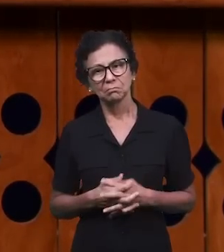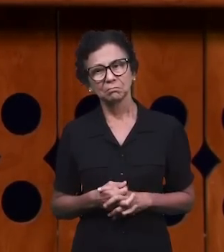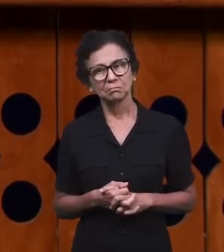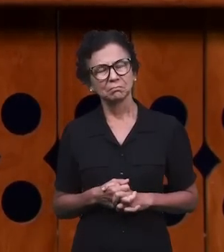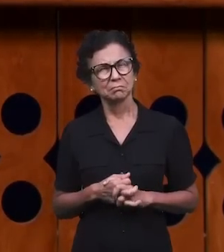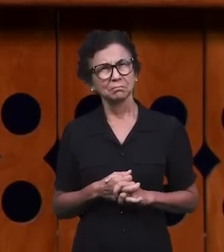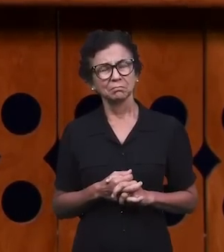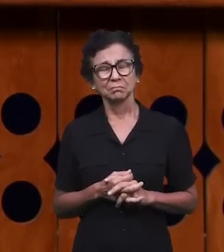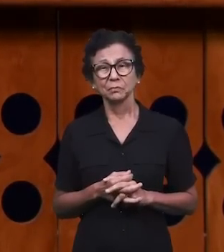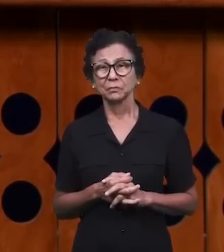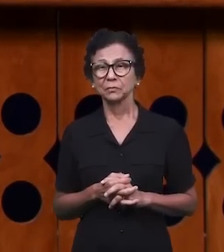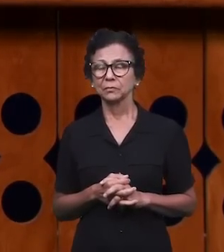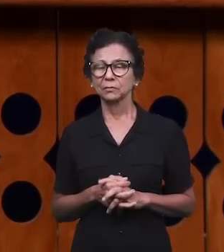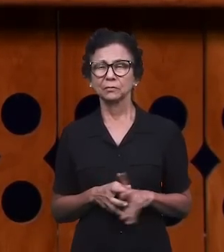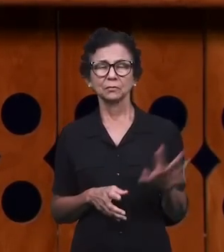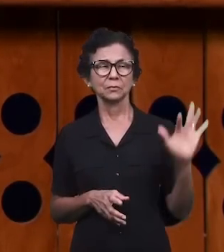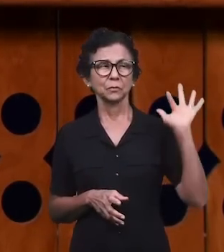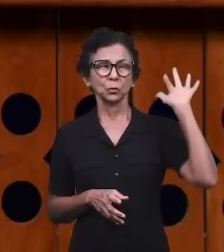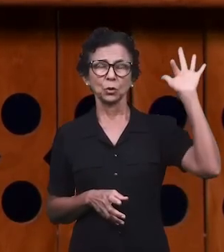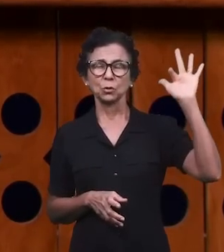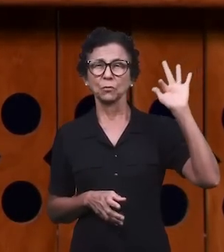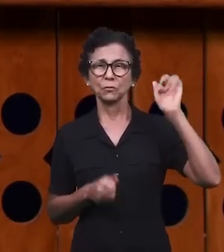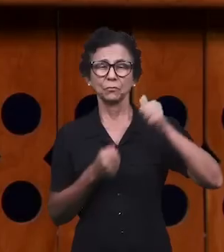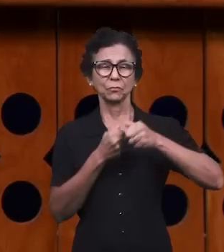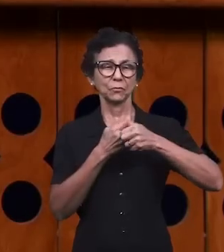de elementos filosóficos,